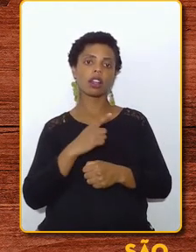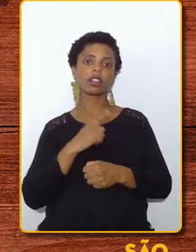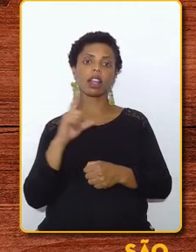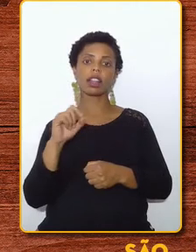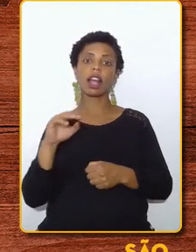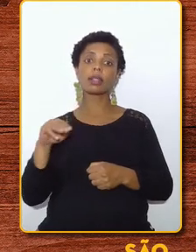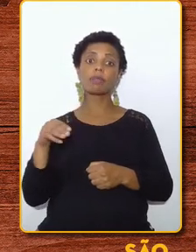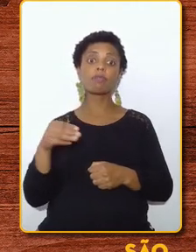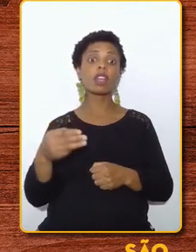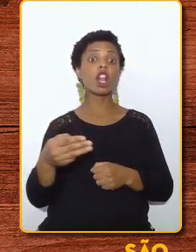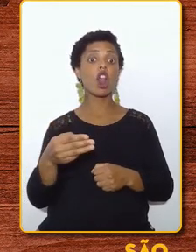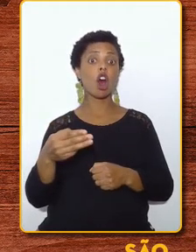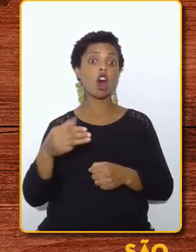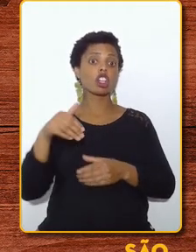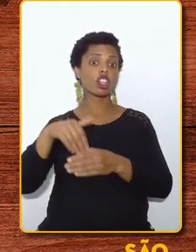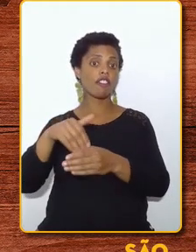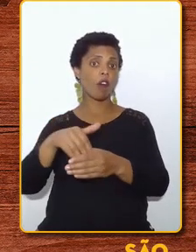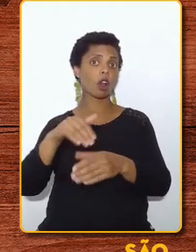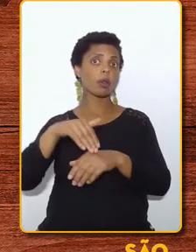frente. Não é?